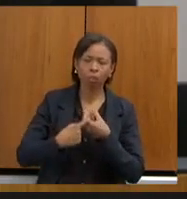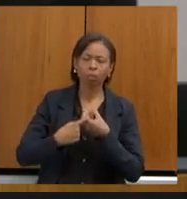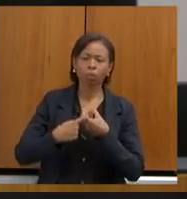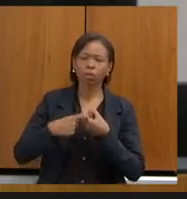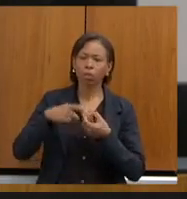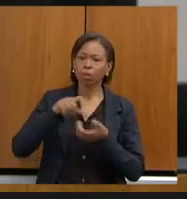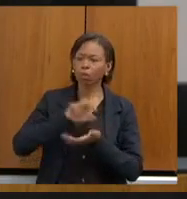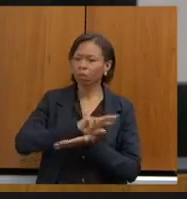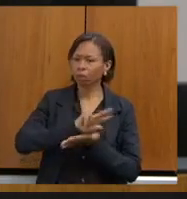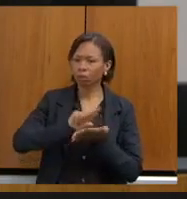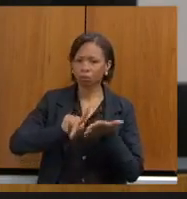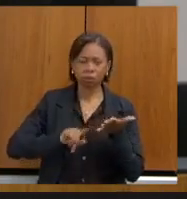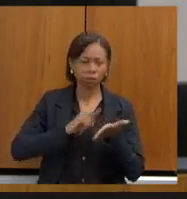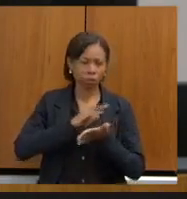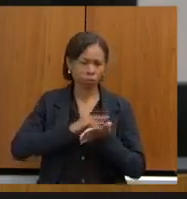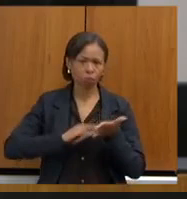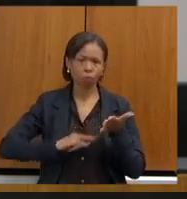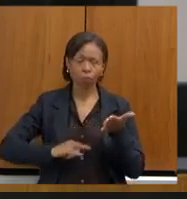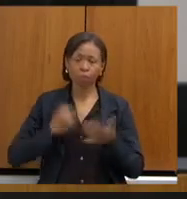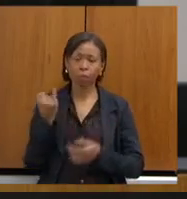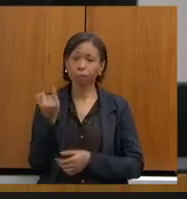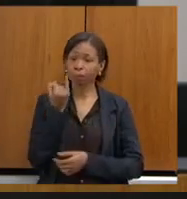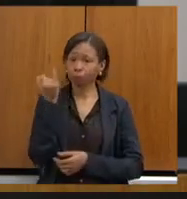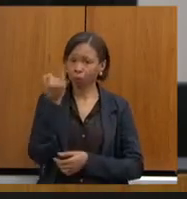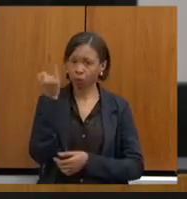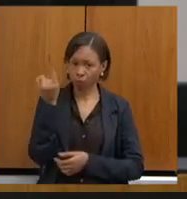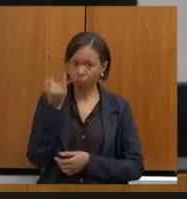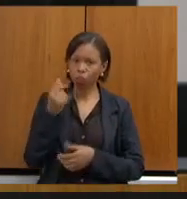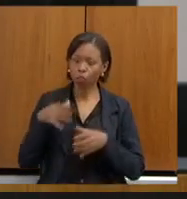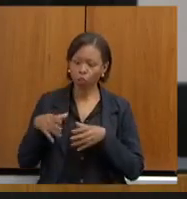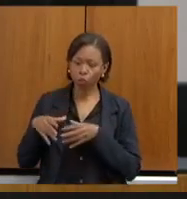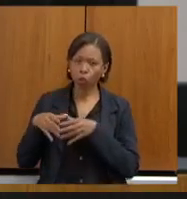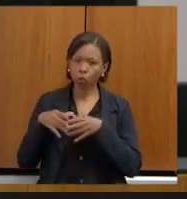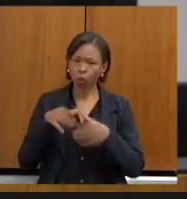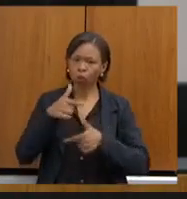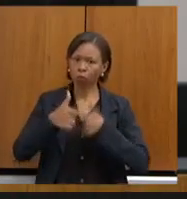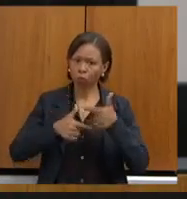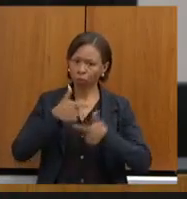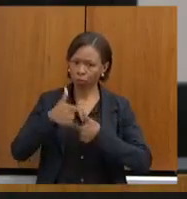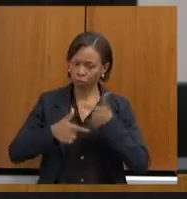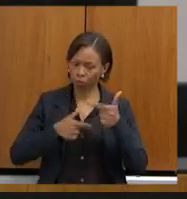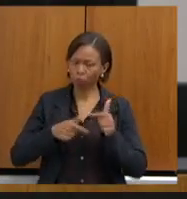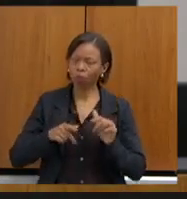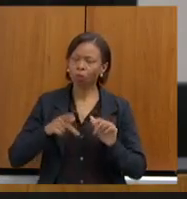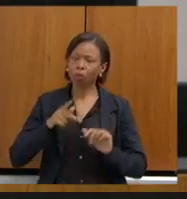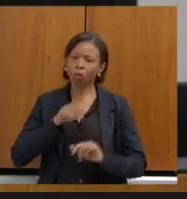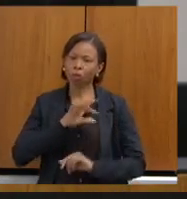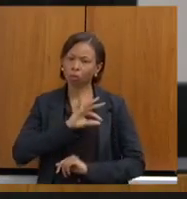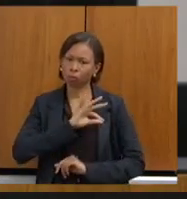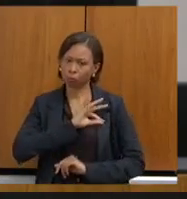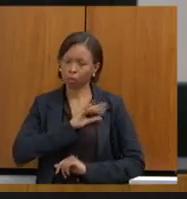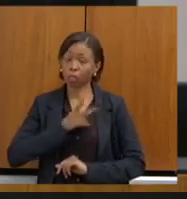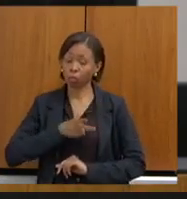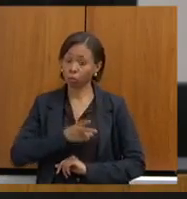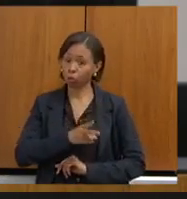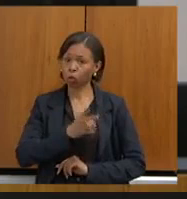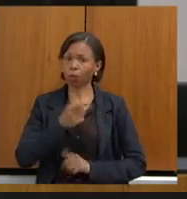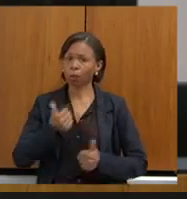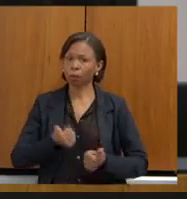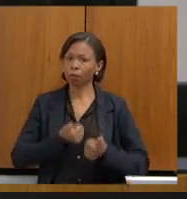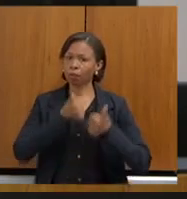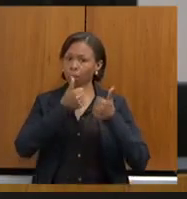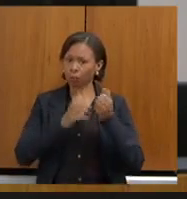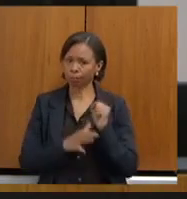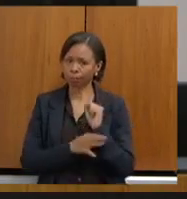congêneres Ramos essenciais eu aposto logística nacional e nesse sentido a melhoria contínua da prestação do serviço de segurança